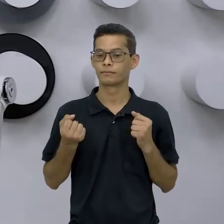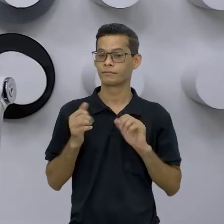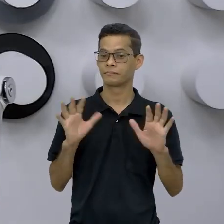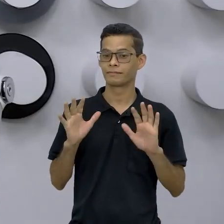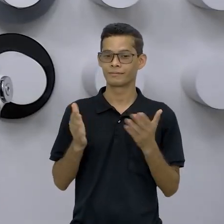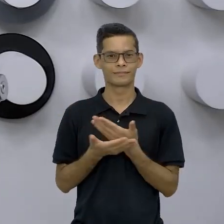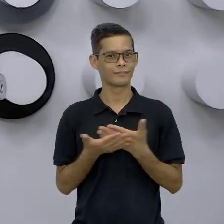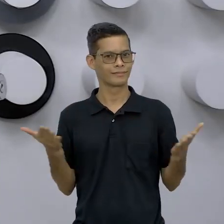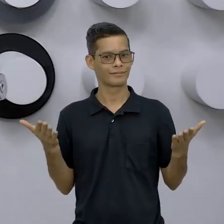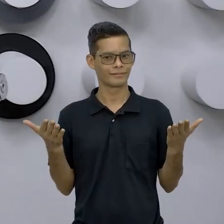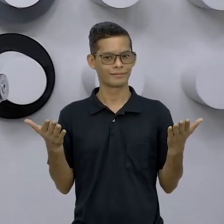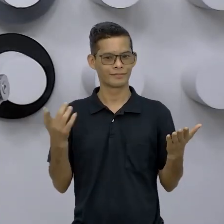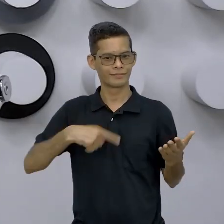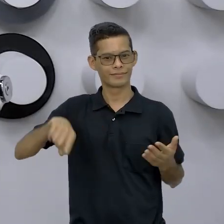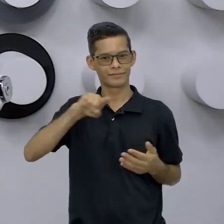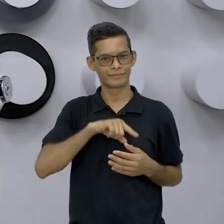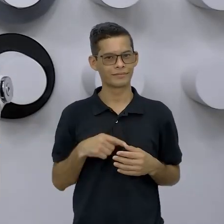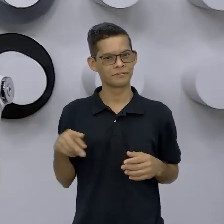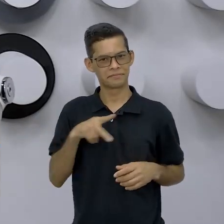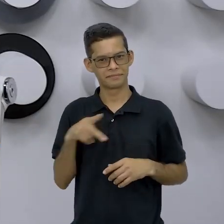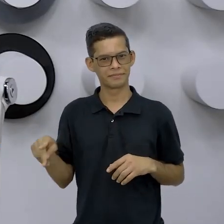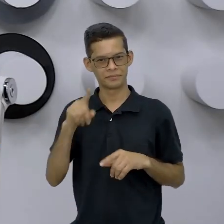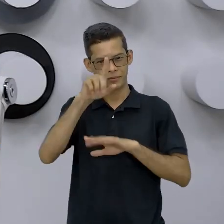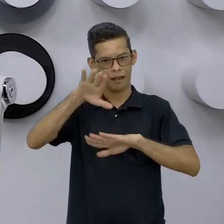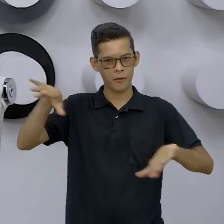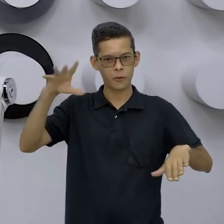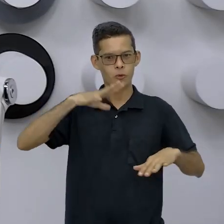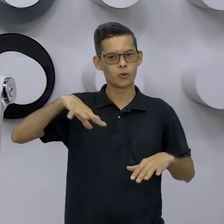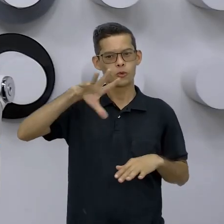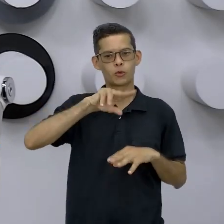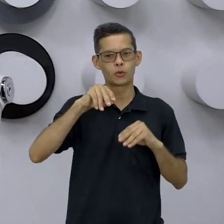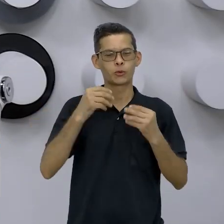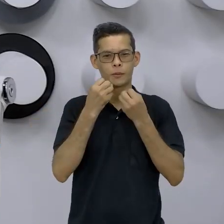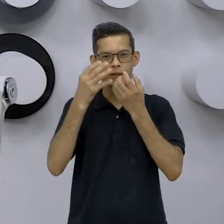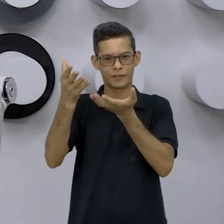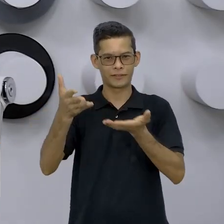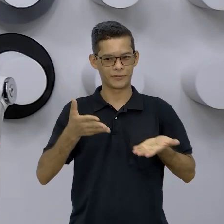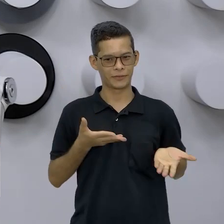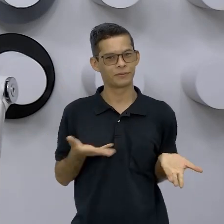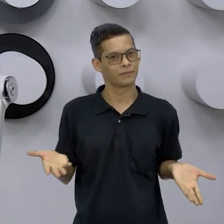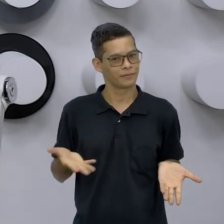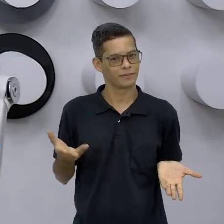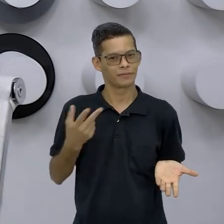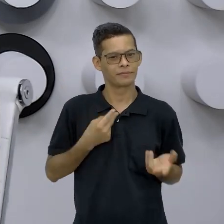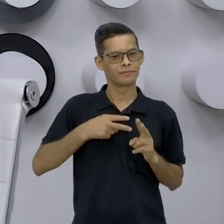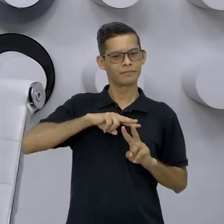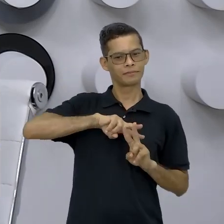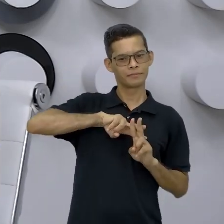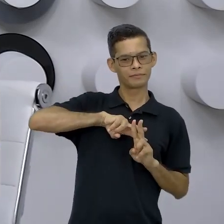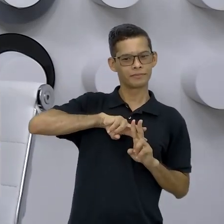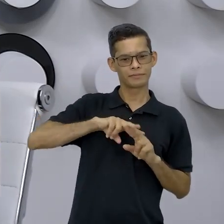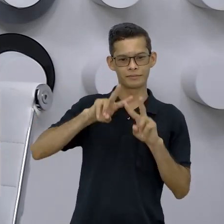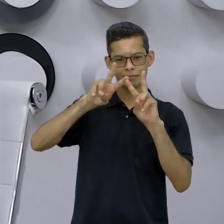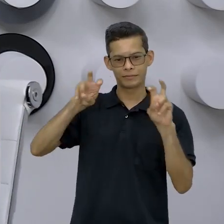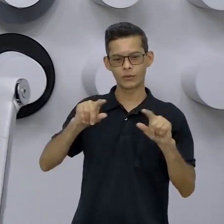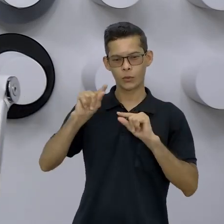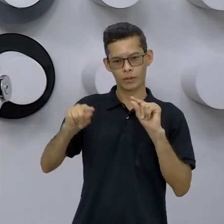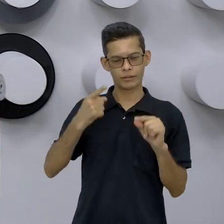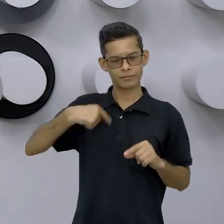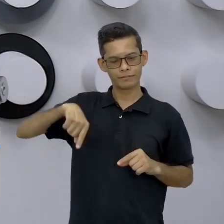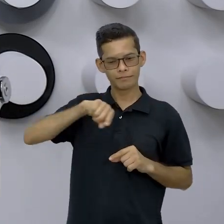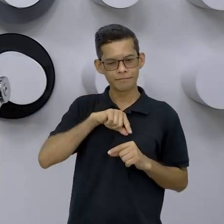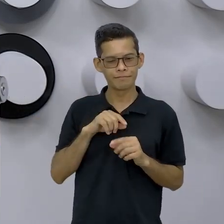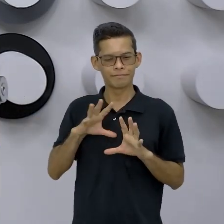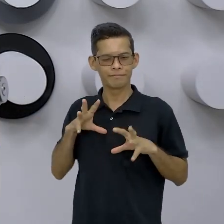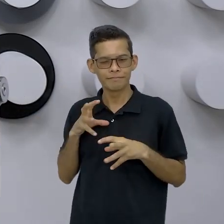E aí, caras, professores e estudantes, sejam todos muito bem-vindos. Hashtag Quem Divide Multiplica.